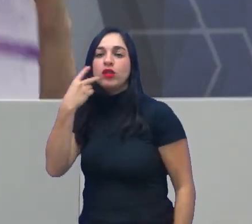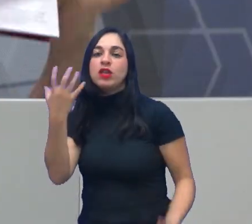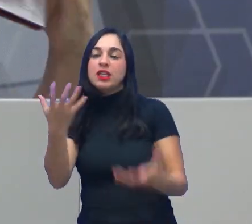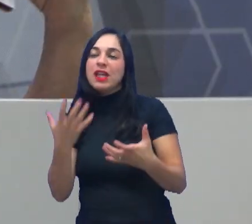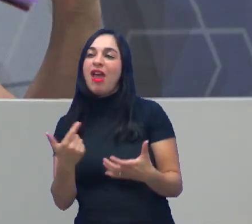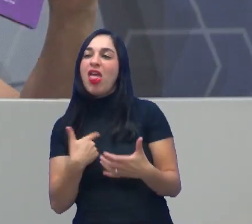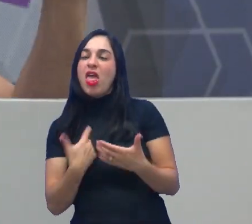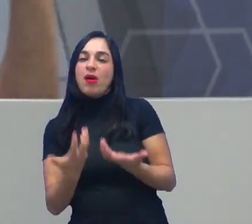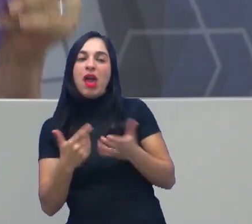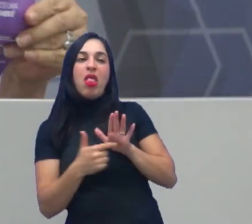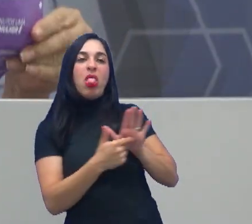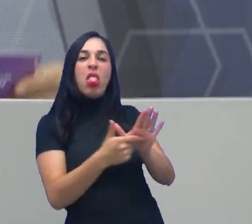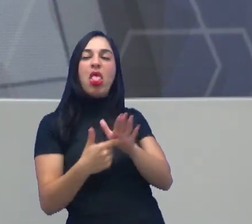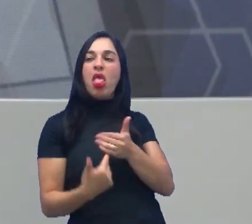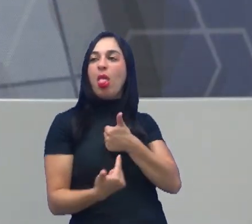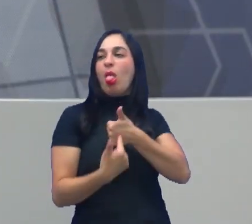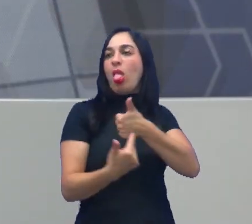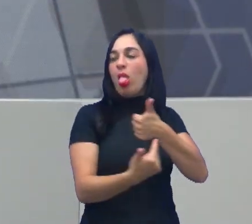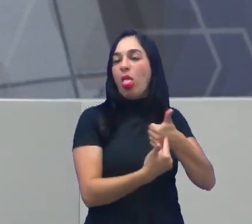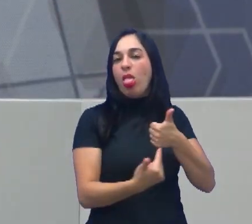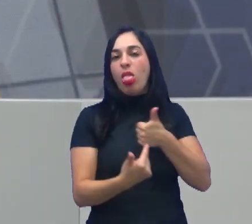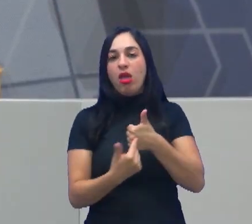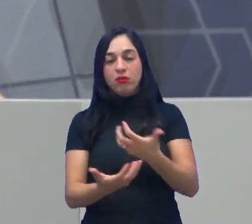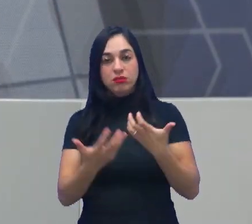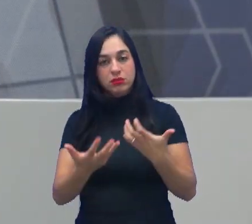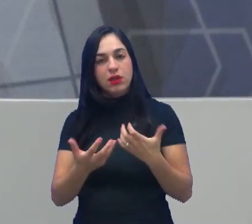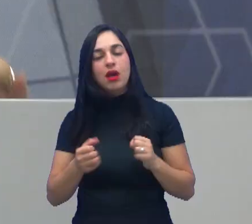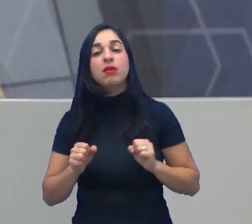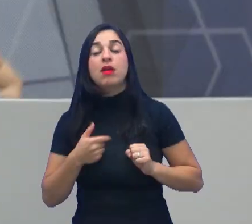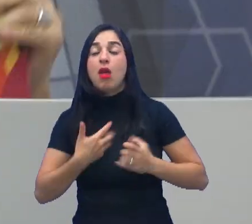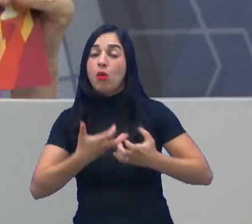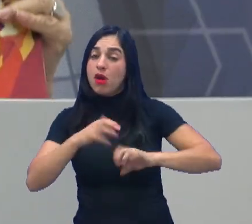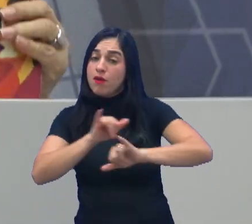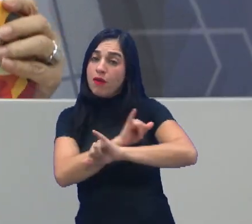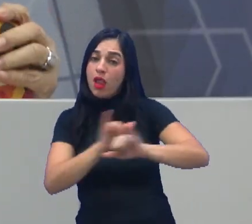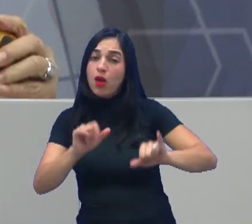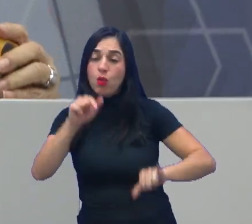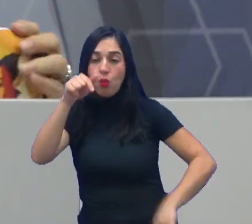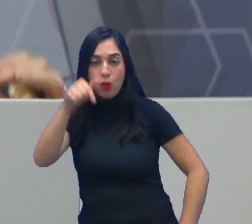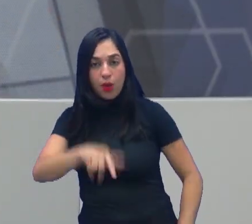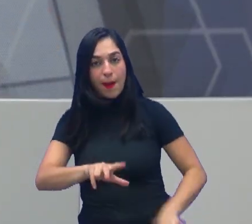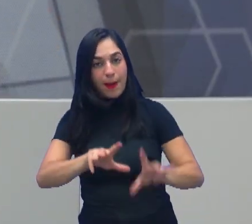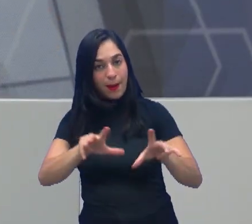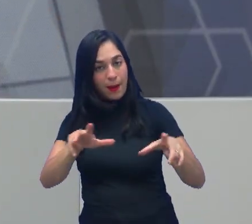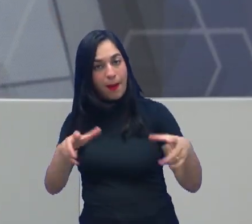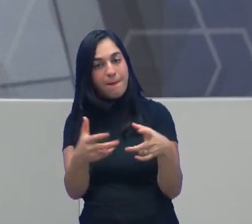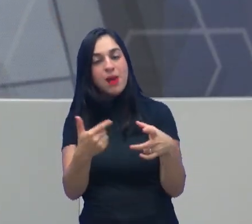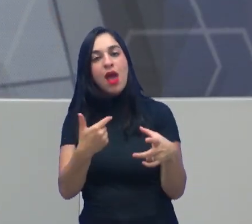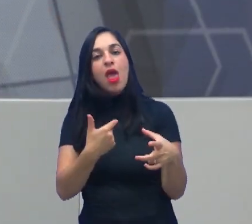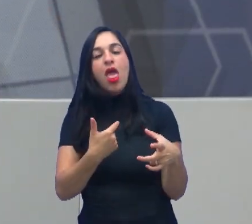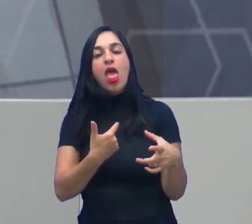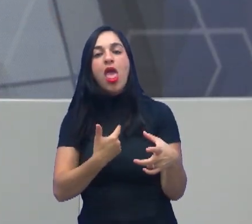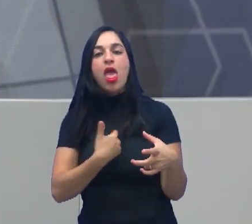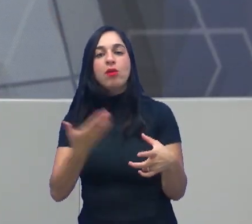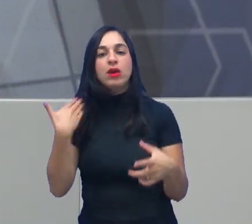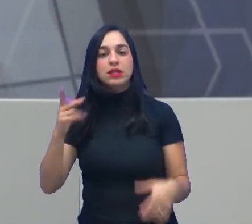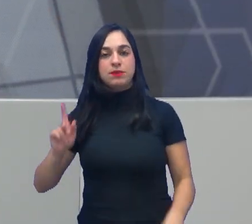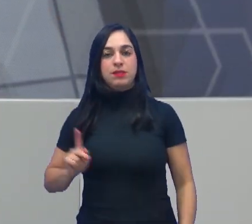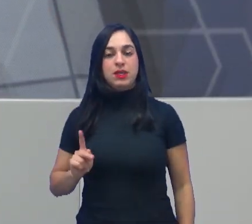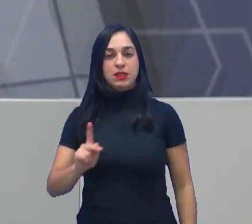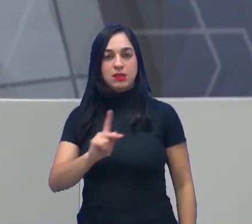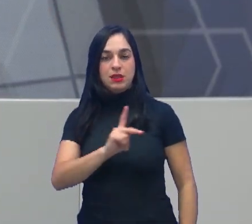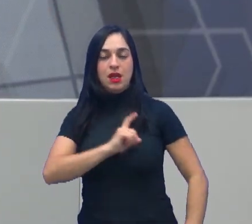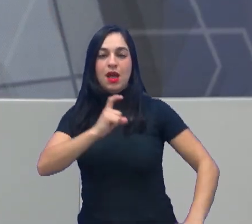que querem arrumar uma desculpa. E eu gostaria aqui de dizer, esta Câmara, na minha gestão, quando eu fui presidente, quando eu fiz a TV